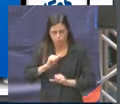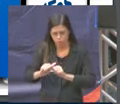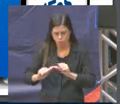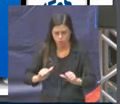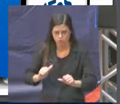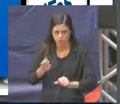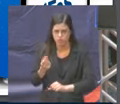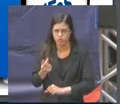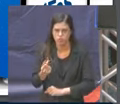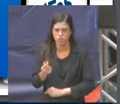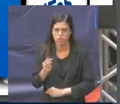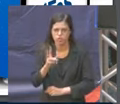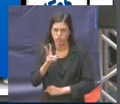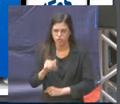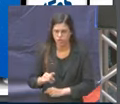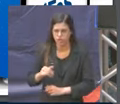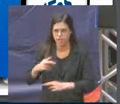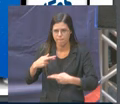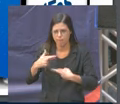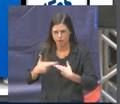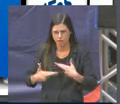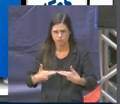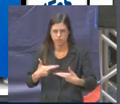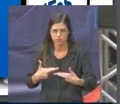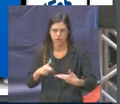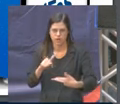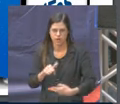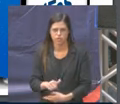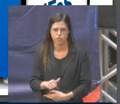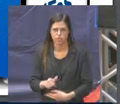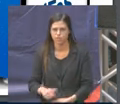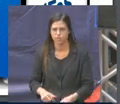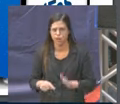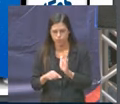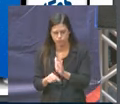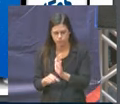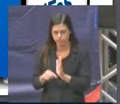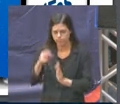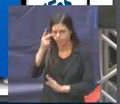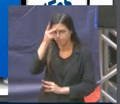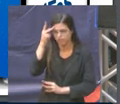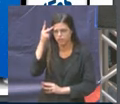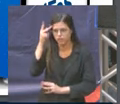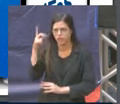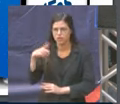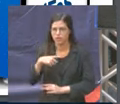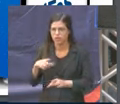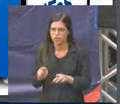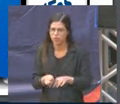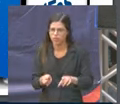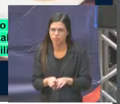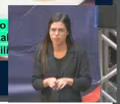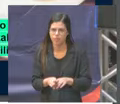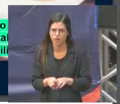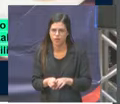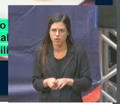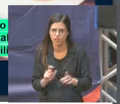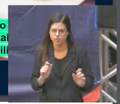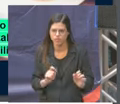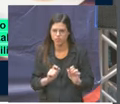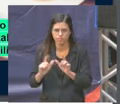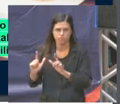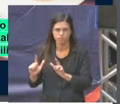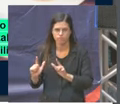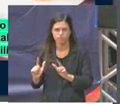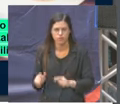reciclagem, beneficiando catadores e o meio ambiente. Né? Dentro dessa linha, a gente também tem uma de farmácia, próximo, avançando